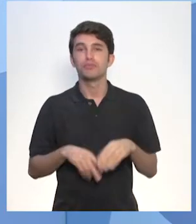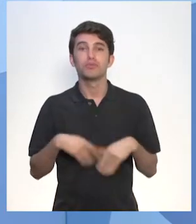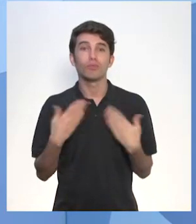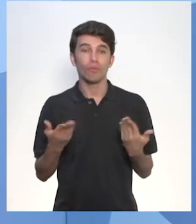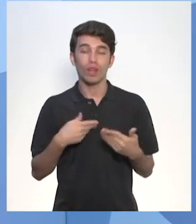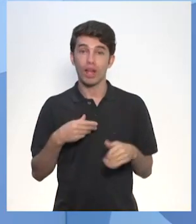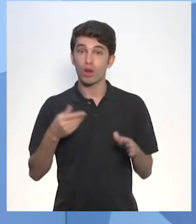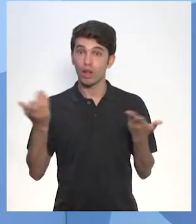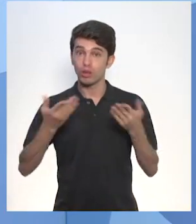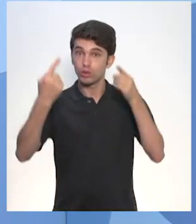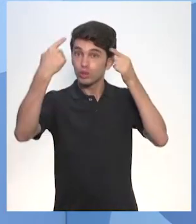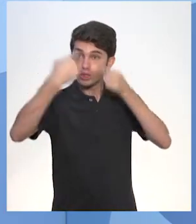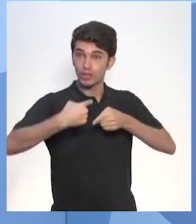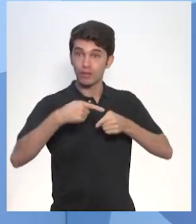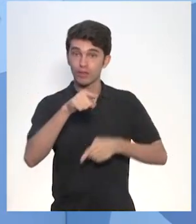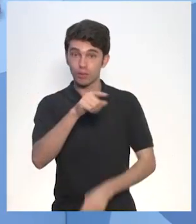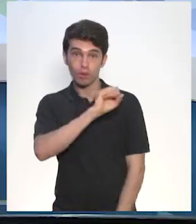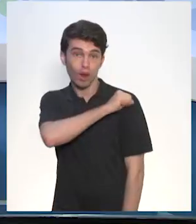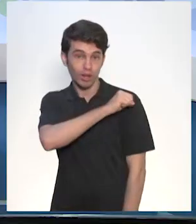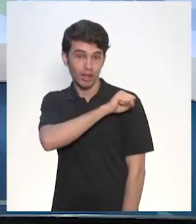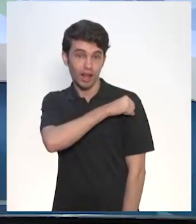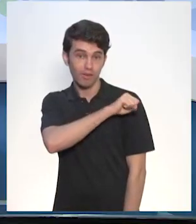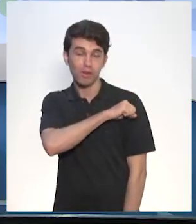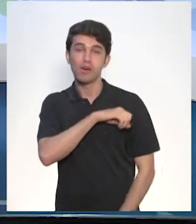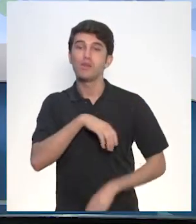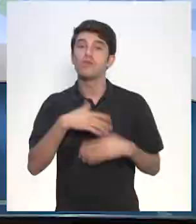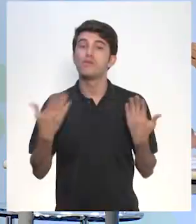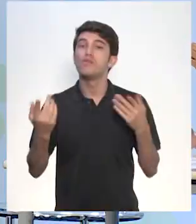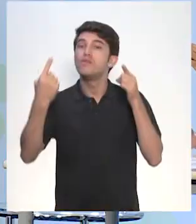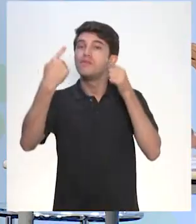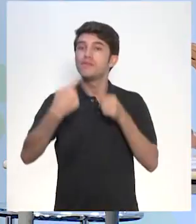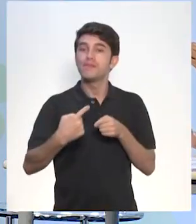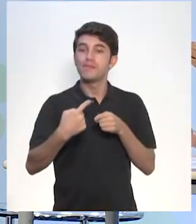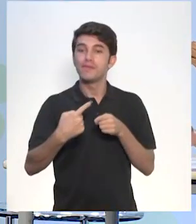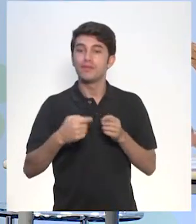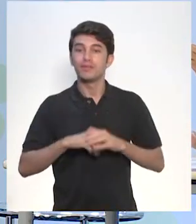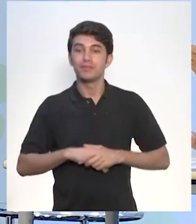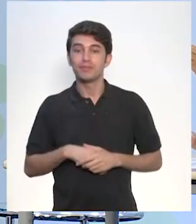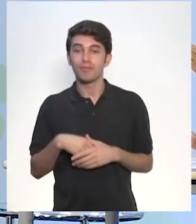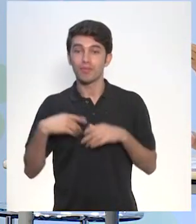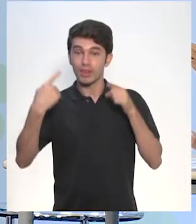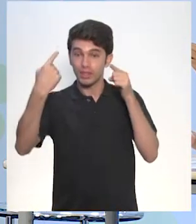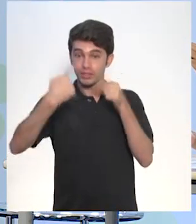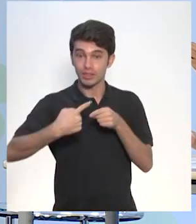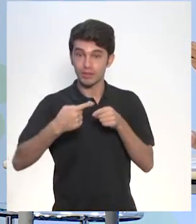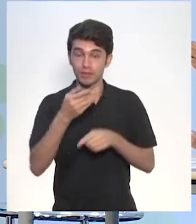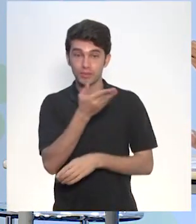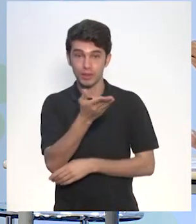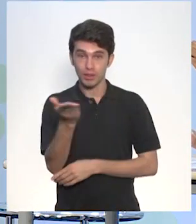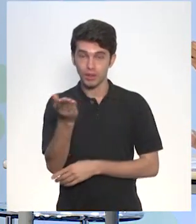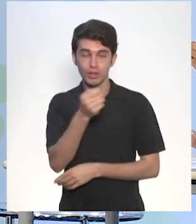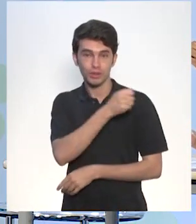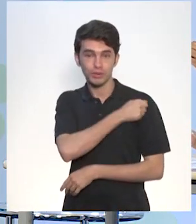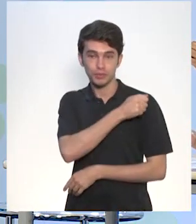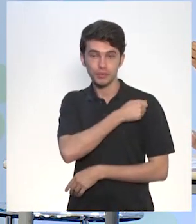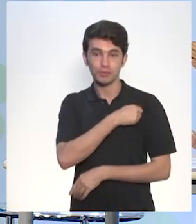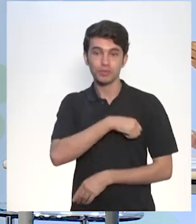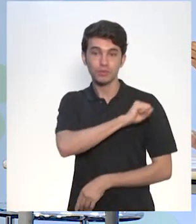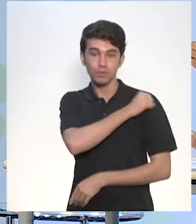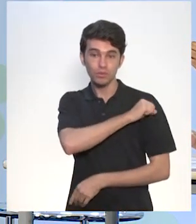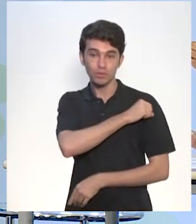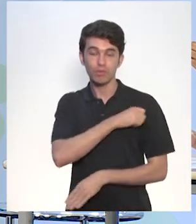um desafio aqui para o oitavo ano. Né? Qual vai ser o desafio? Eu vou desafiar aos alunos do oitavo ano